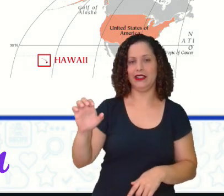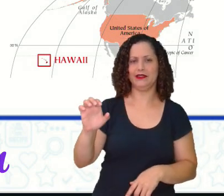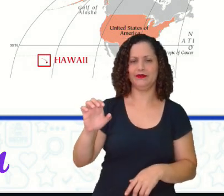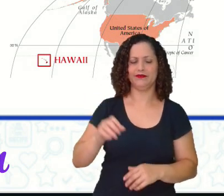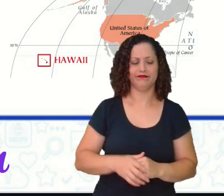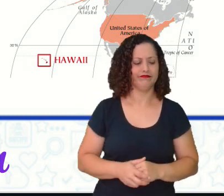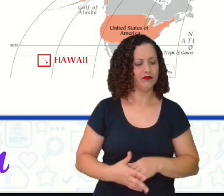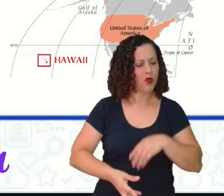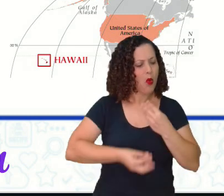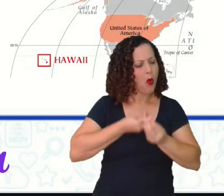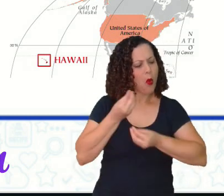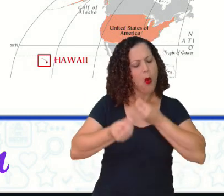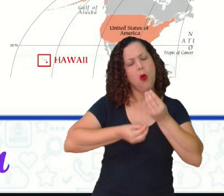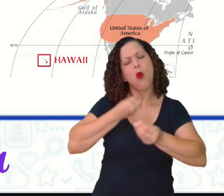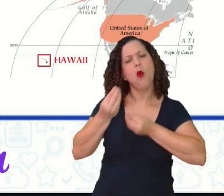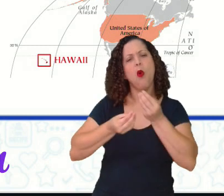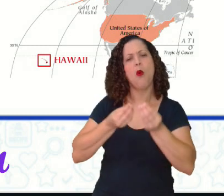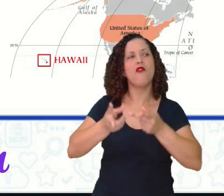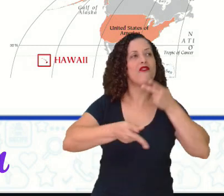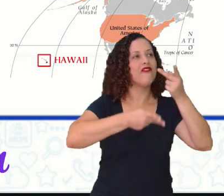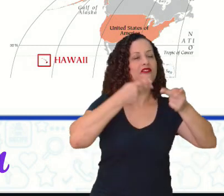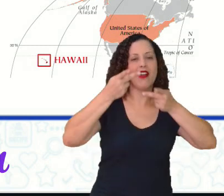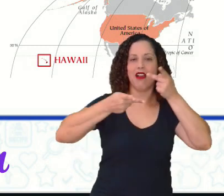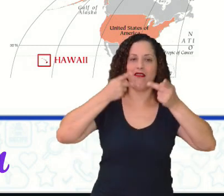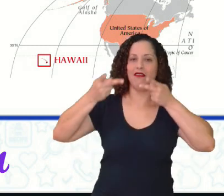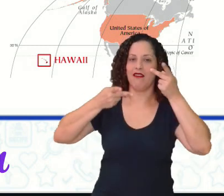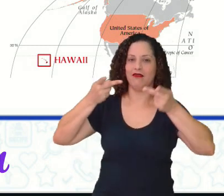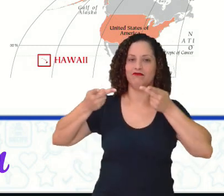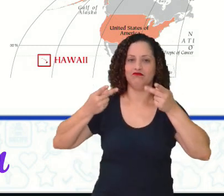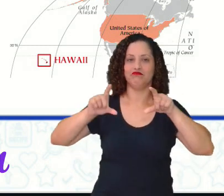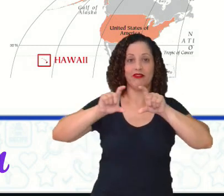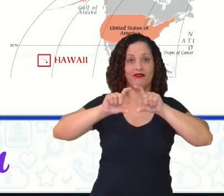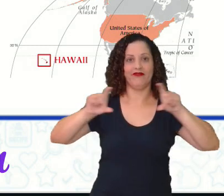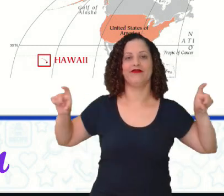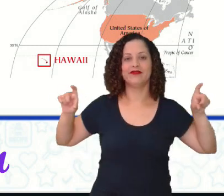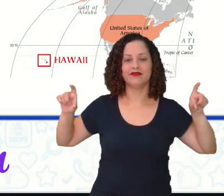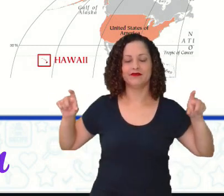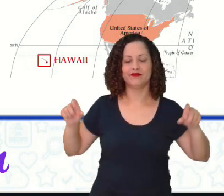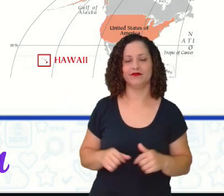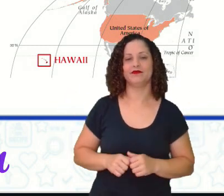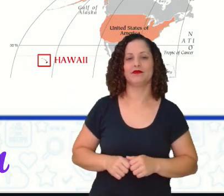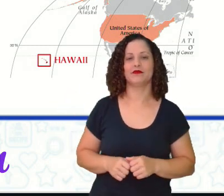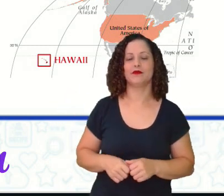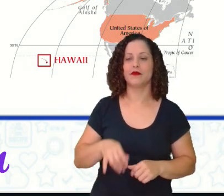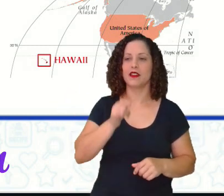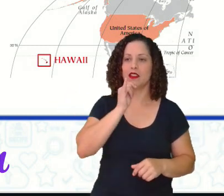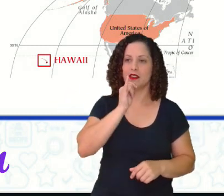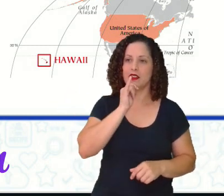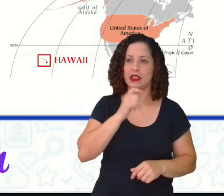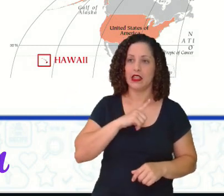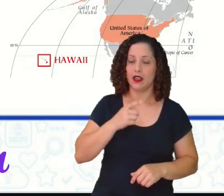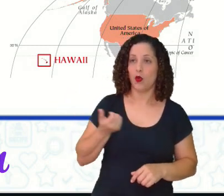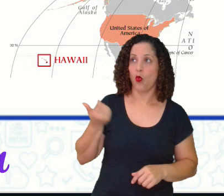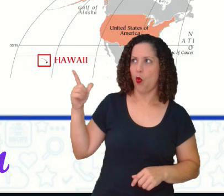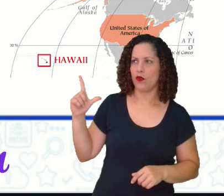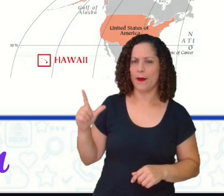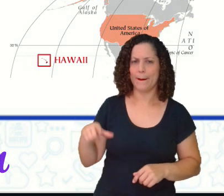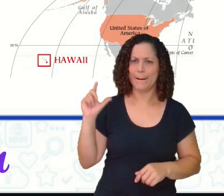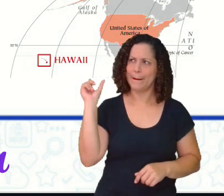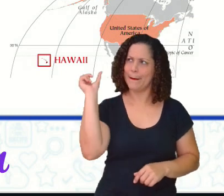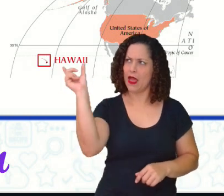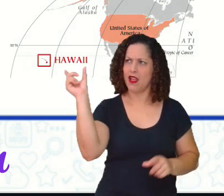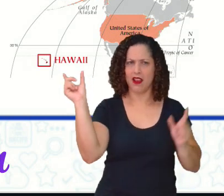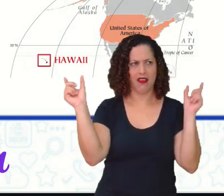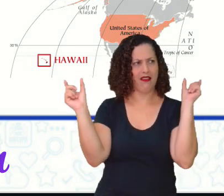Como pronuncia? Gente, quando a próxima palavra, vocês têm 2 exemplos